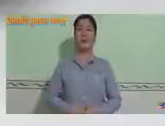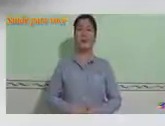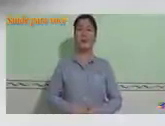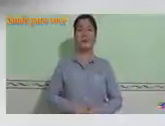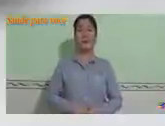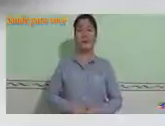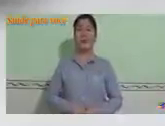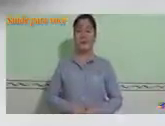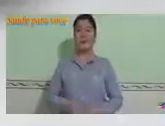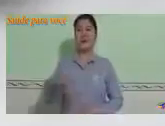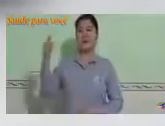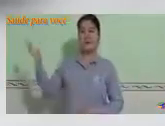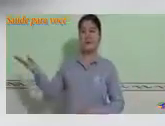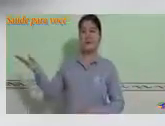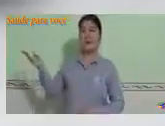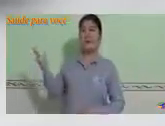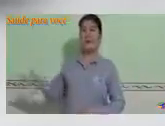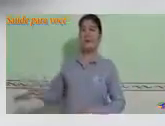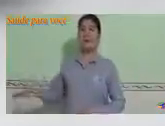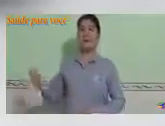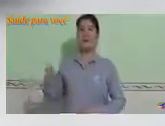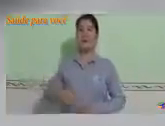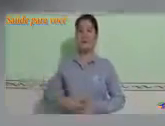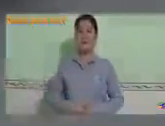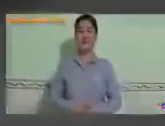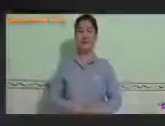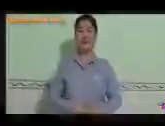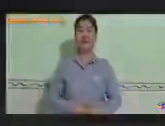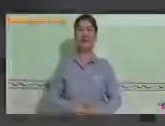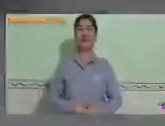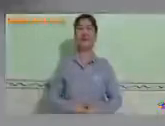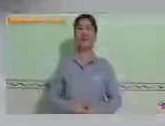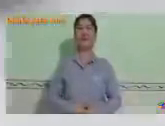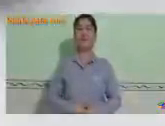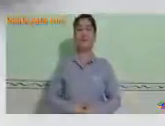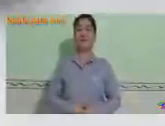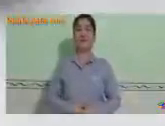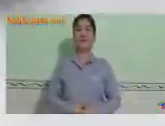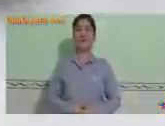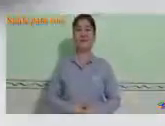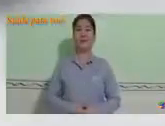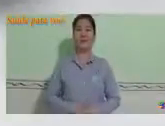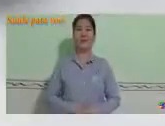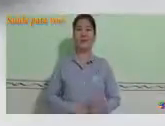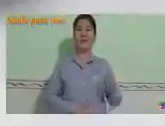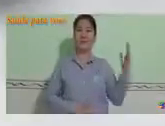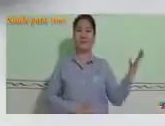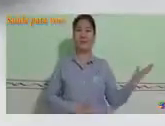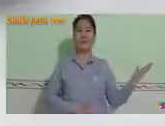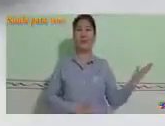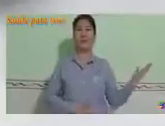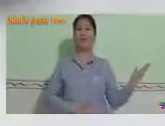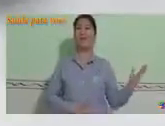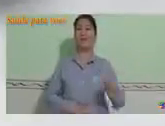Este exercício pode ser feito com a ajuda de outra pessoa, vírgula, especialmente quando você tenta aumentar o peso da barra, vírgula, para